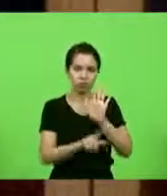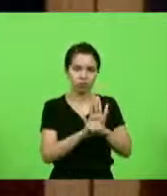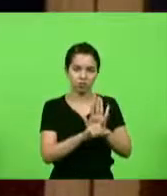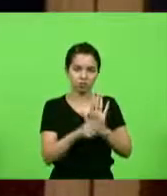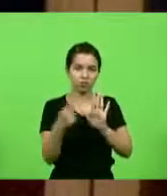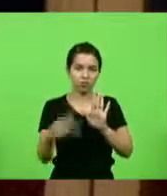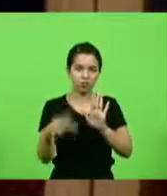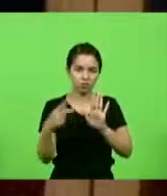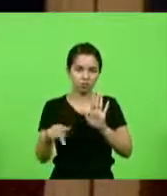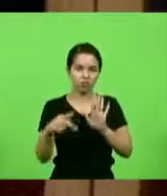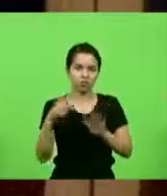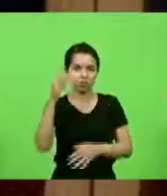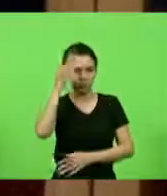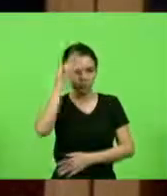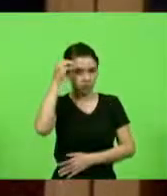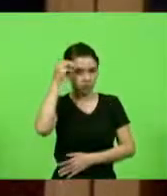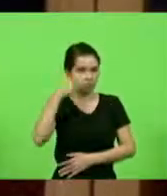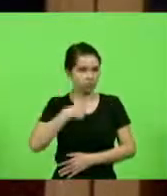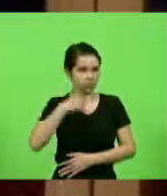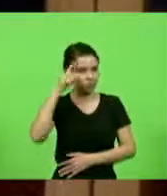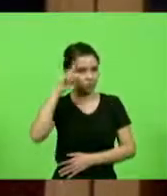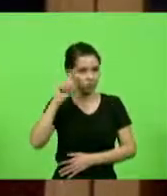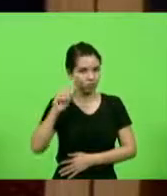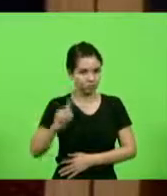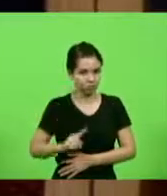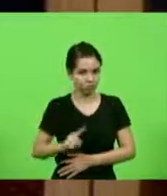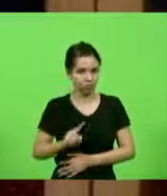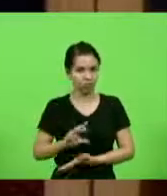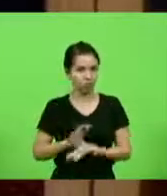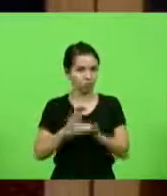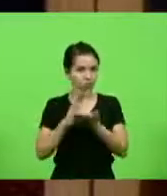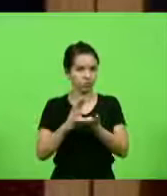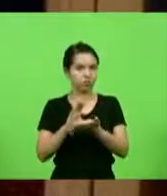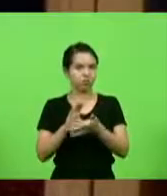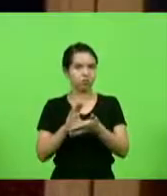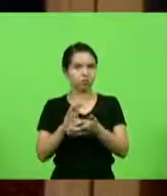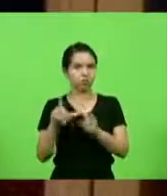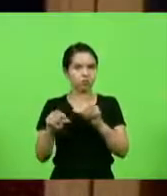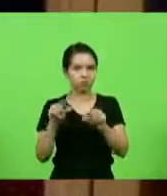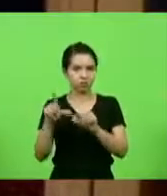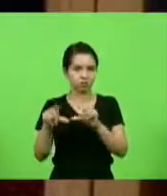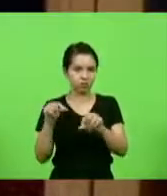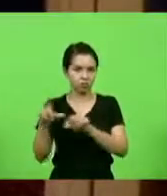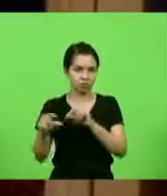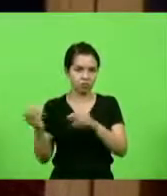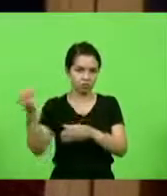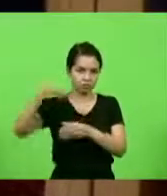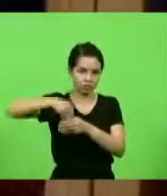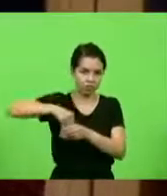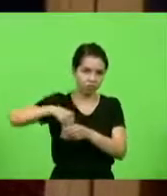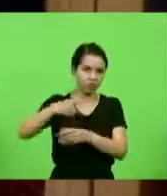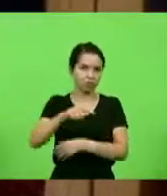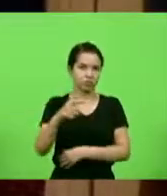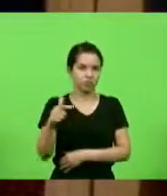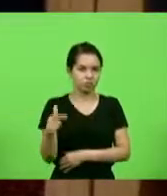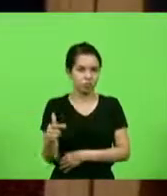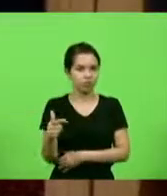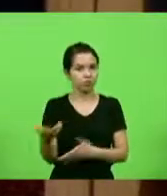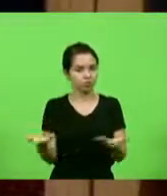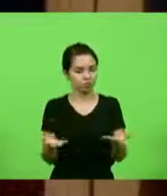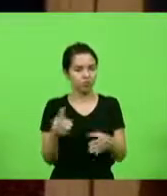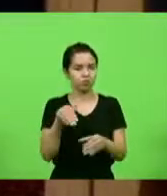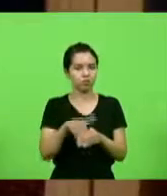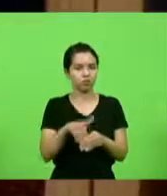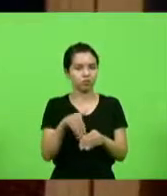eu não sabia que o Conselho não tinha ainda eleição natural para os seus membros. E eu faço votos aqui que essa